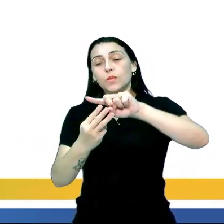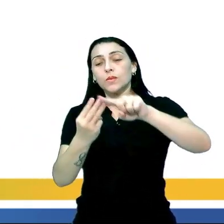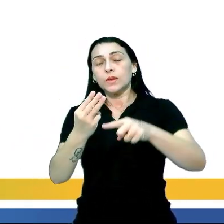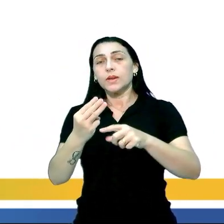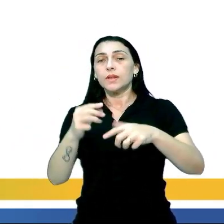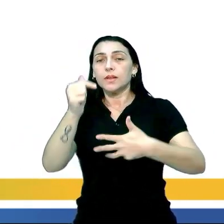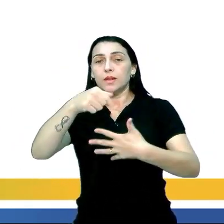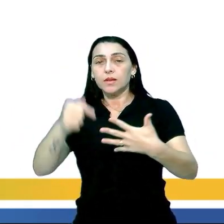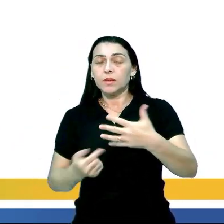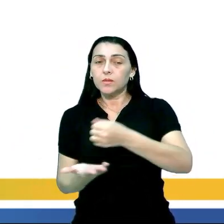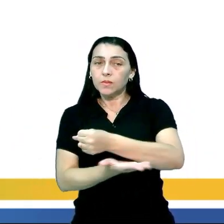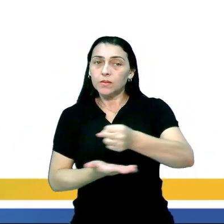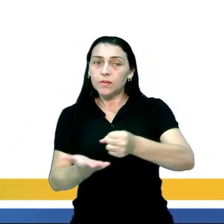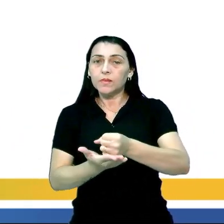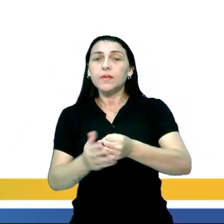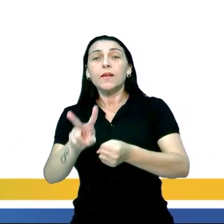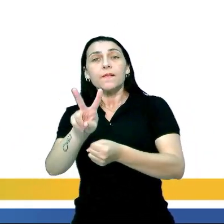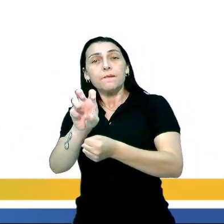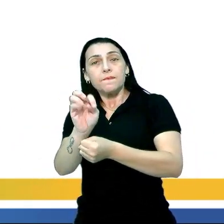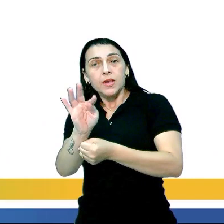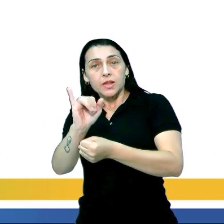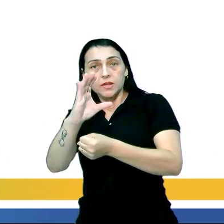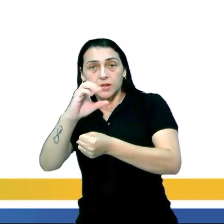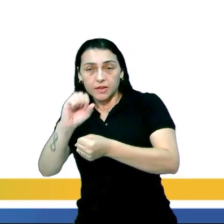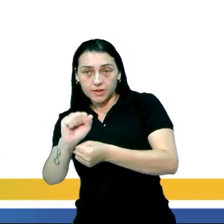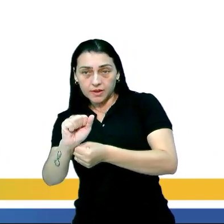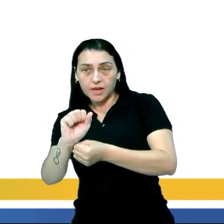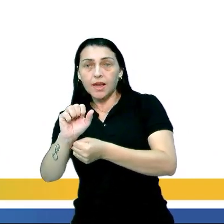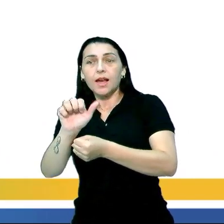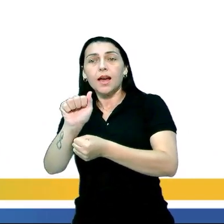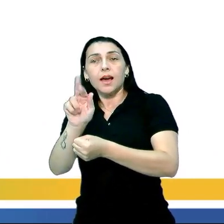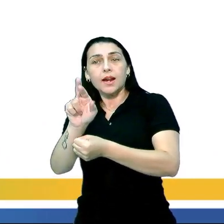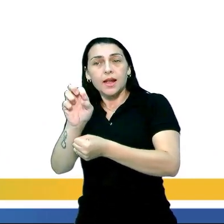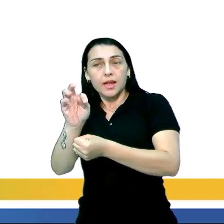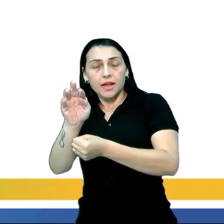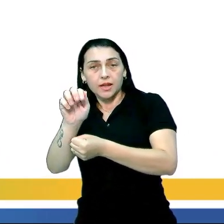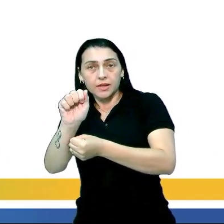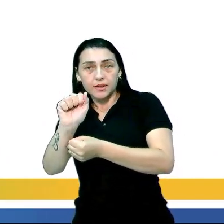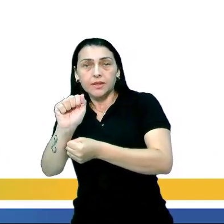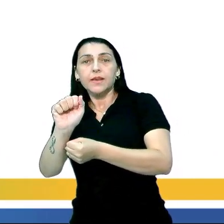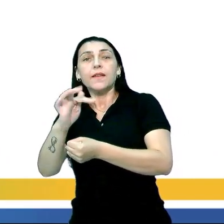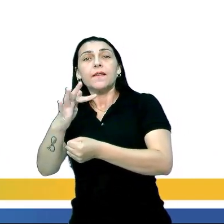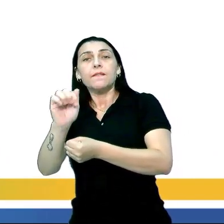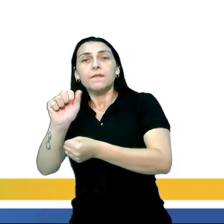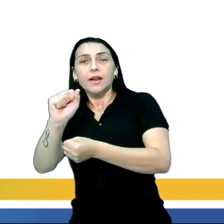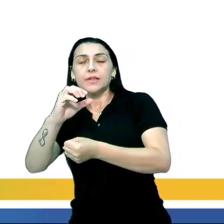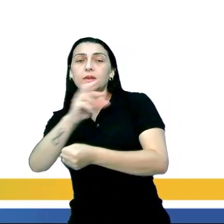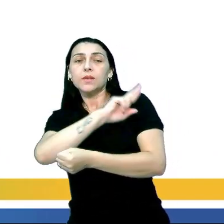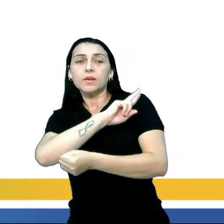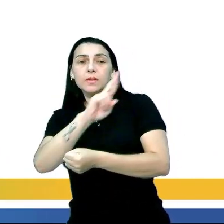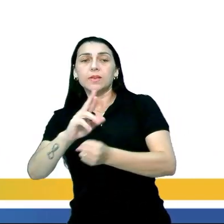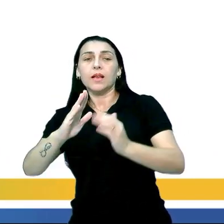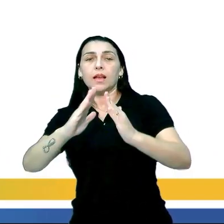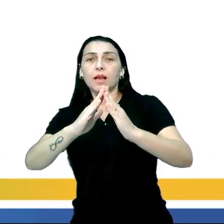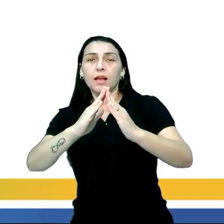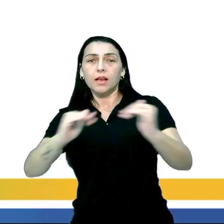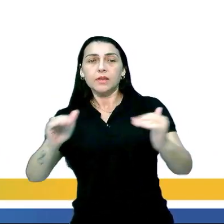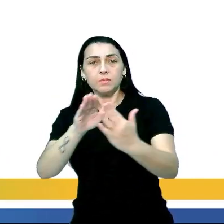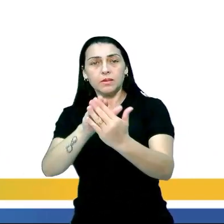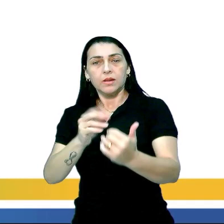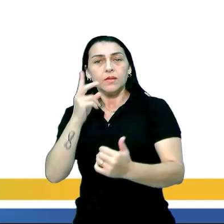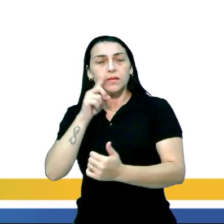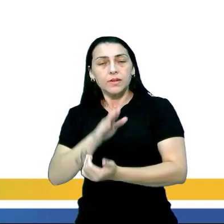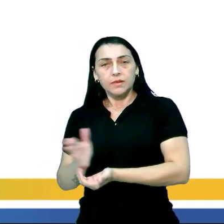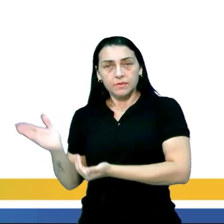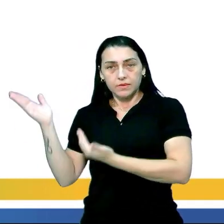elementos básicos: vértices, arestas e faces. Seus principais representantes são as pirâmides, que você está vendo